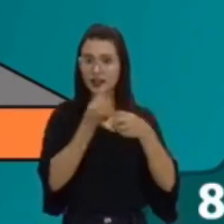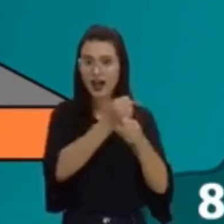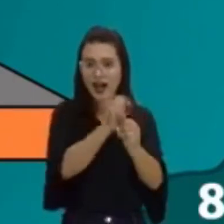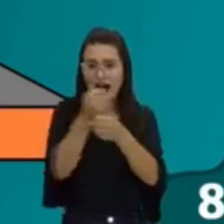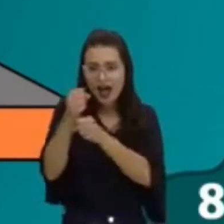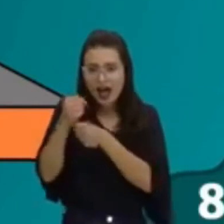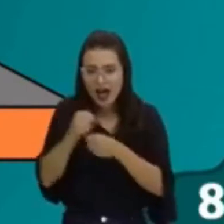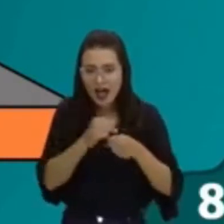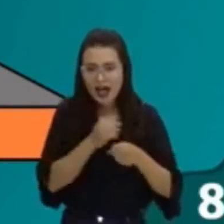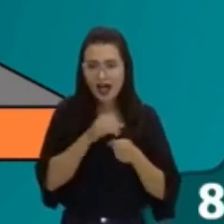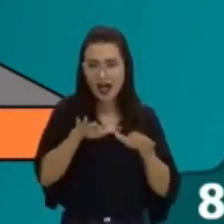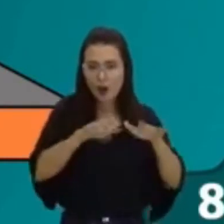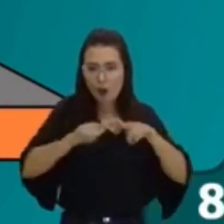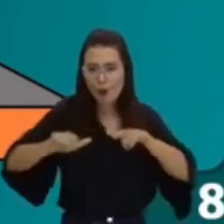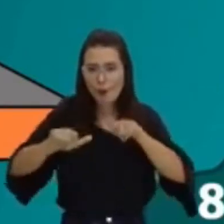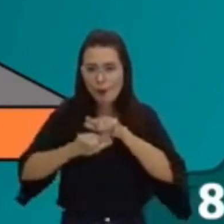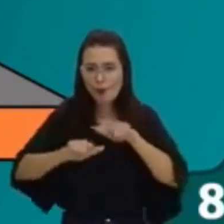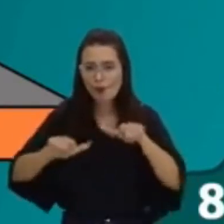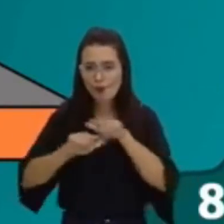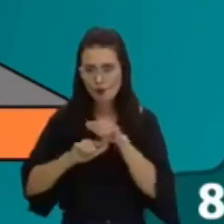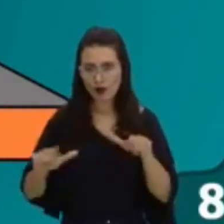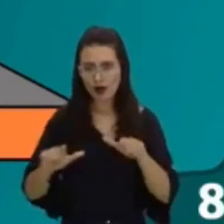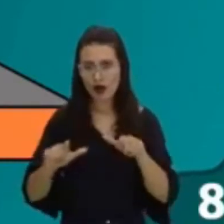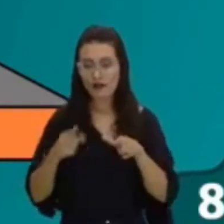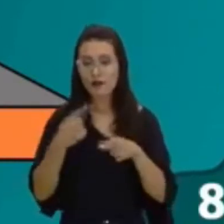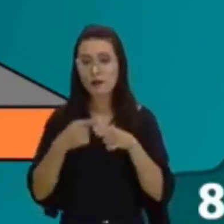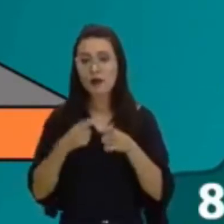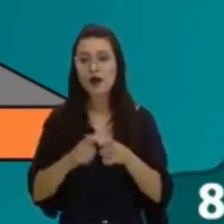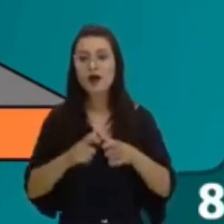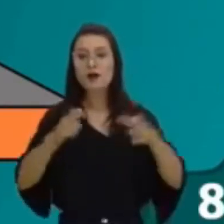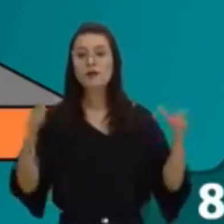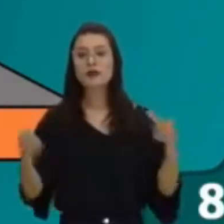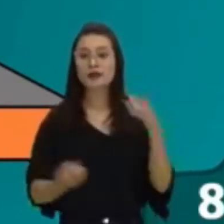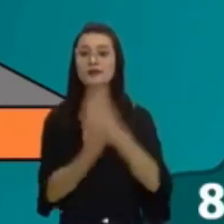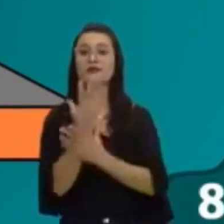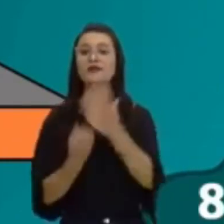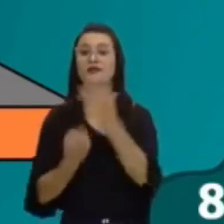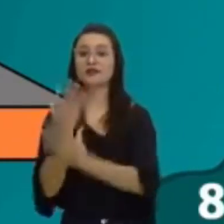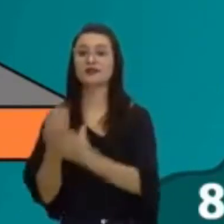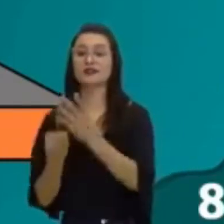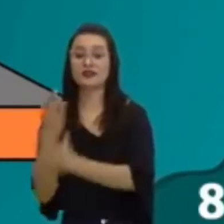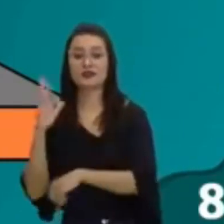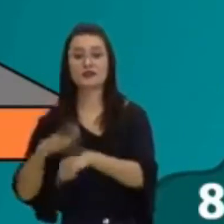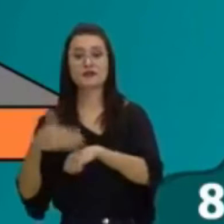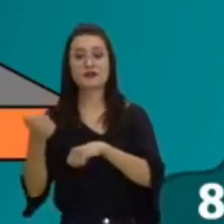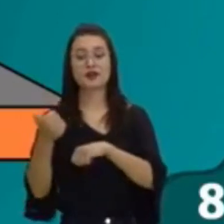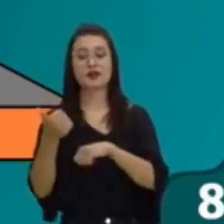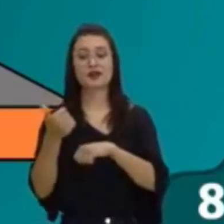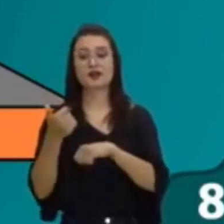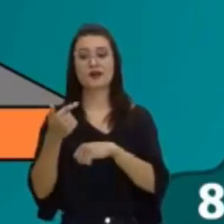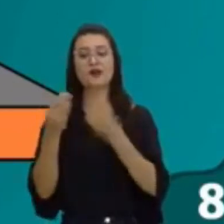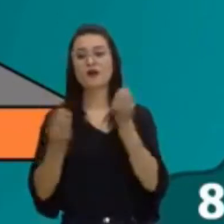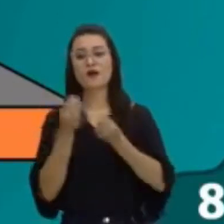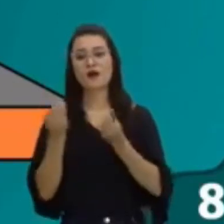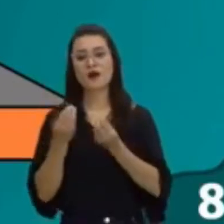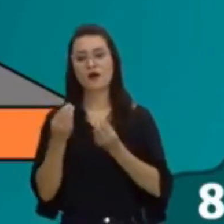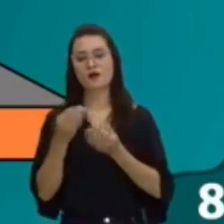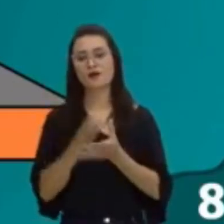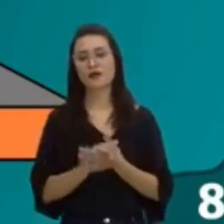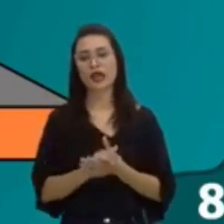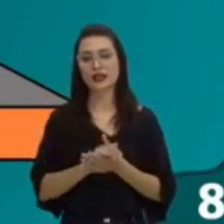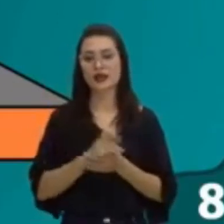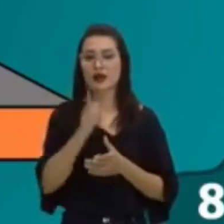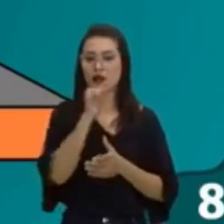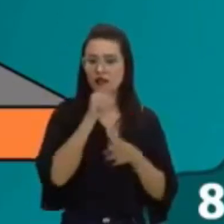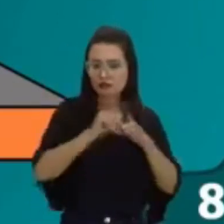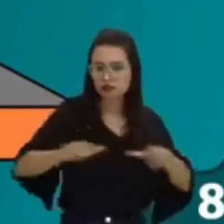aumentar a eficiência, para aumentar a produtividade daquela mina. Então, elas lavam